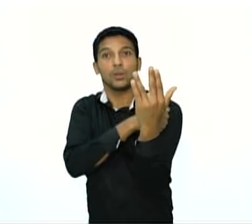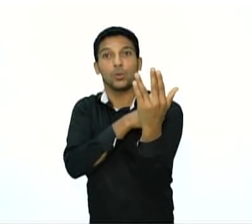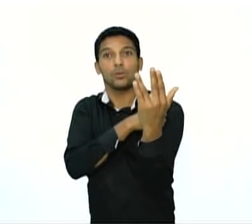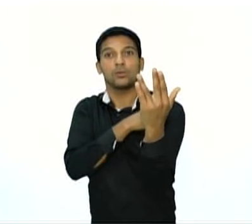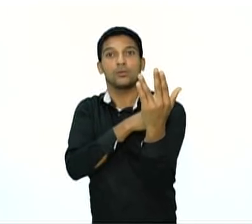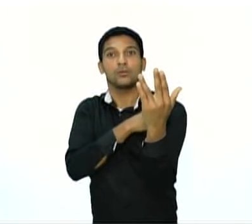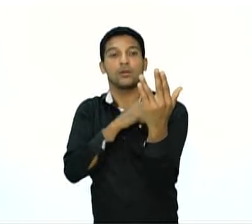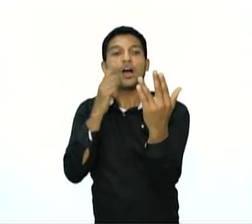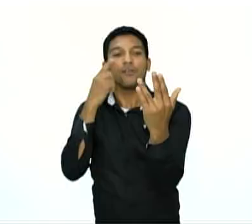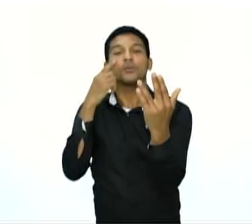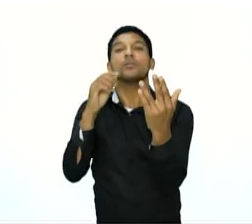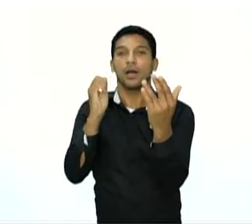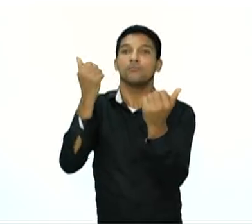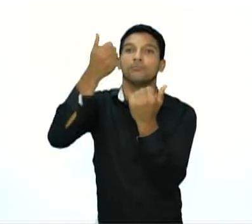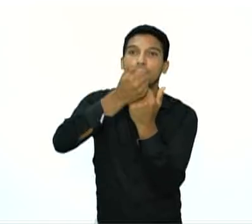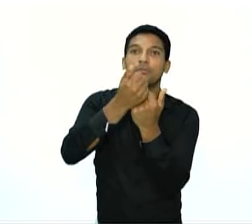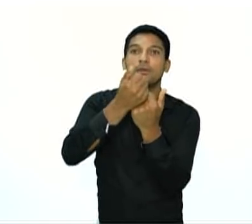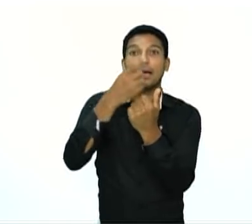Beleza? Muito bem.